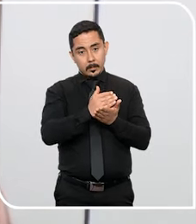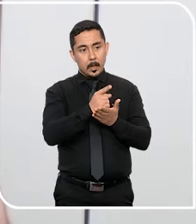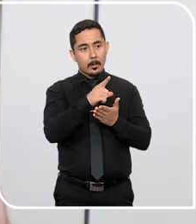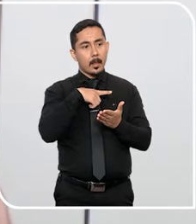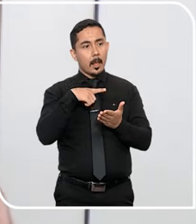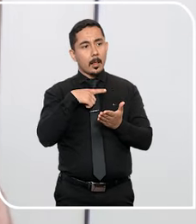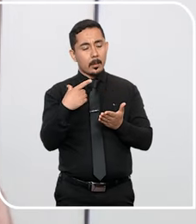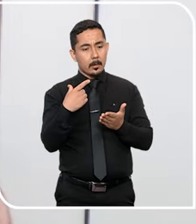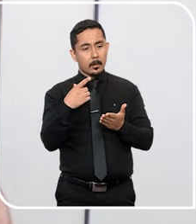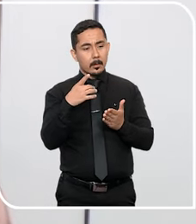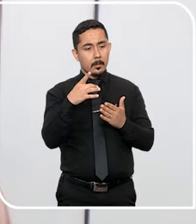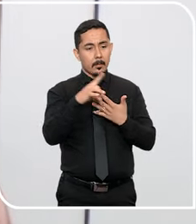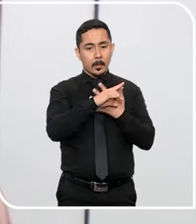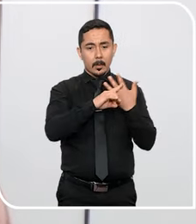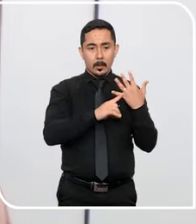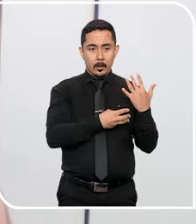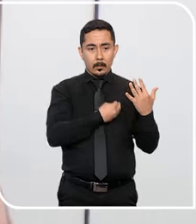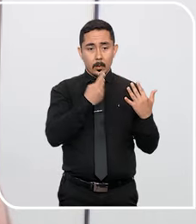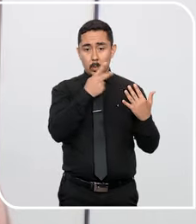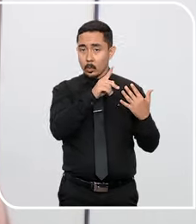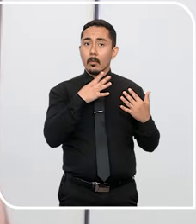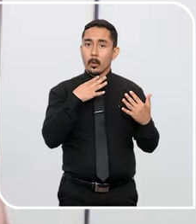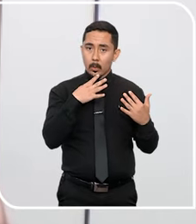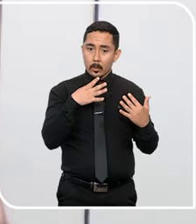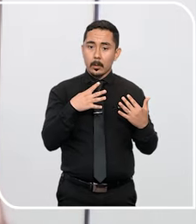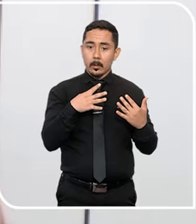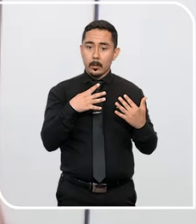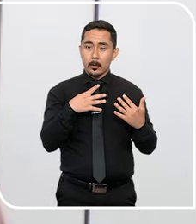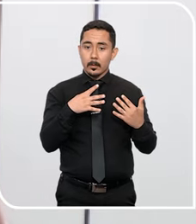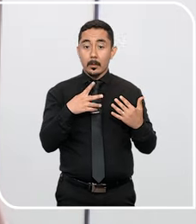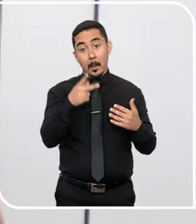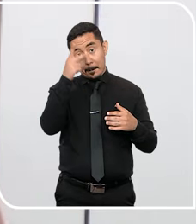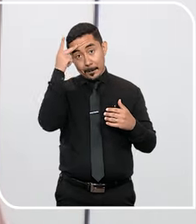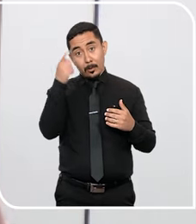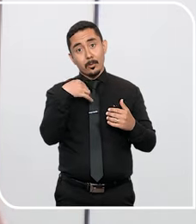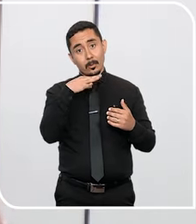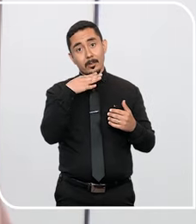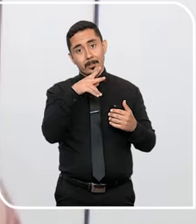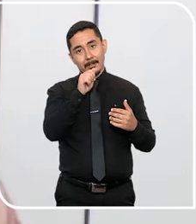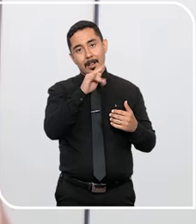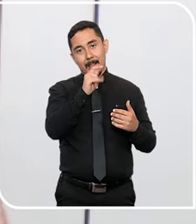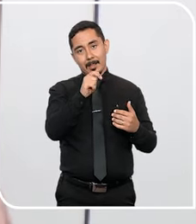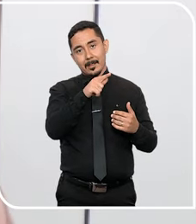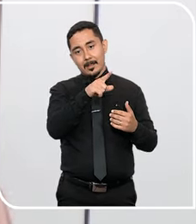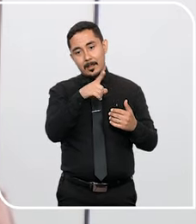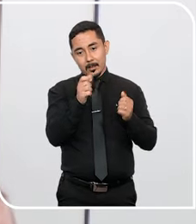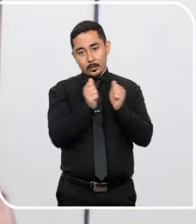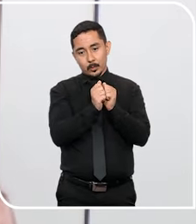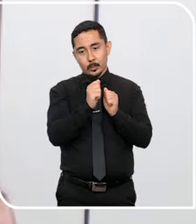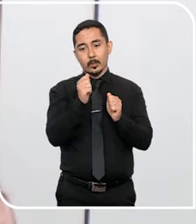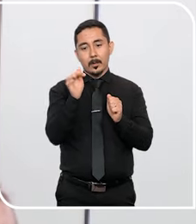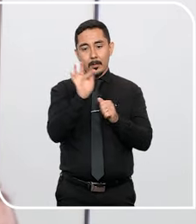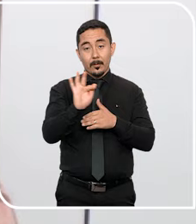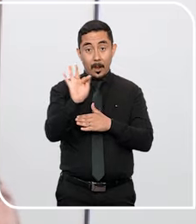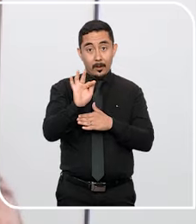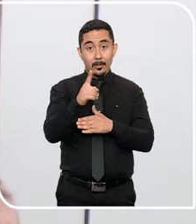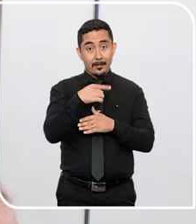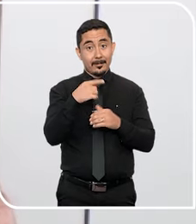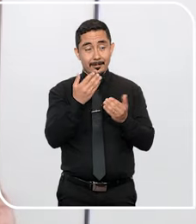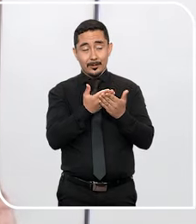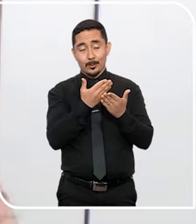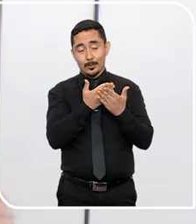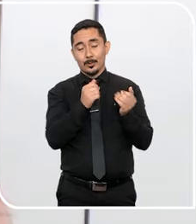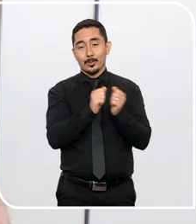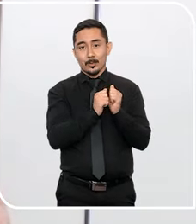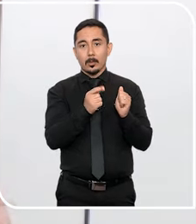você tem uma pessoa com deficiência na sua vida você conhece a pessoa com deficiência na minha vida é a Natália que foi minha colega